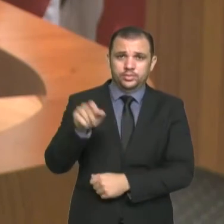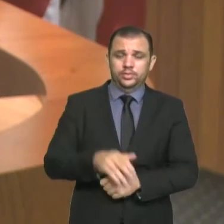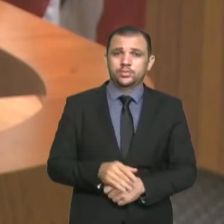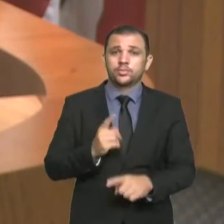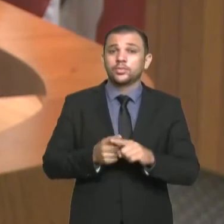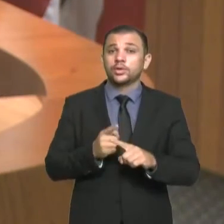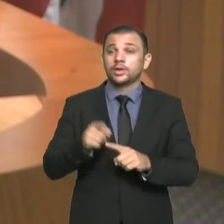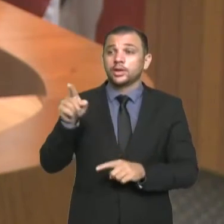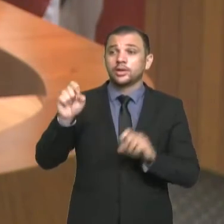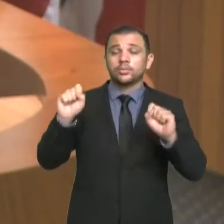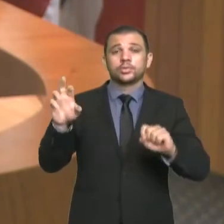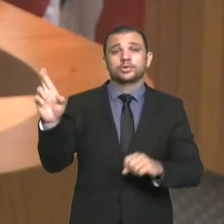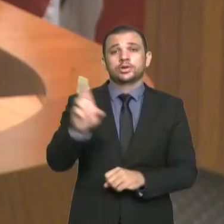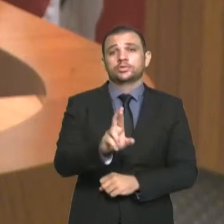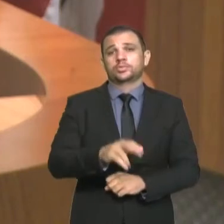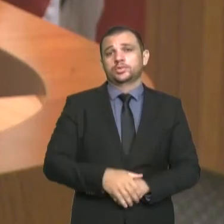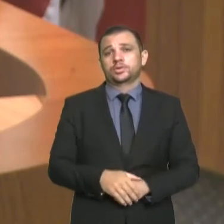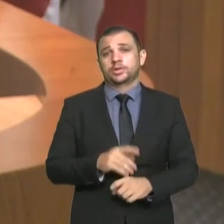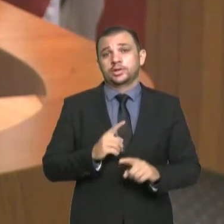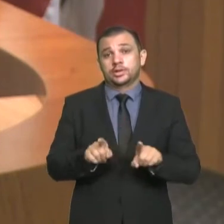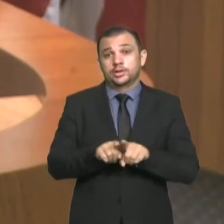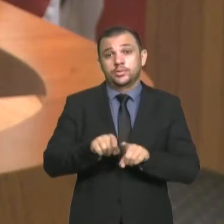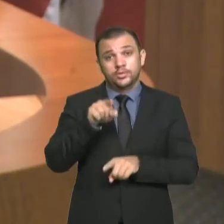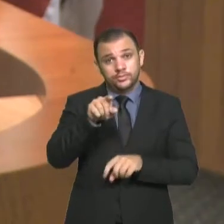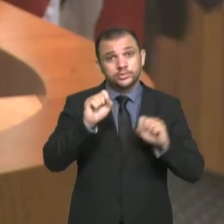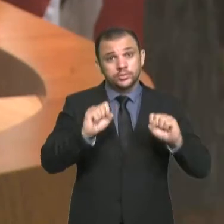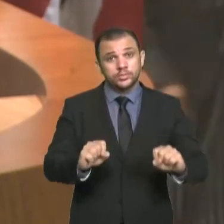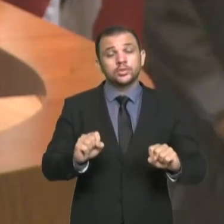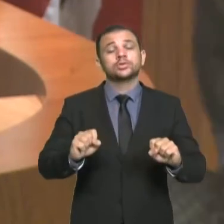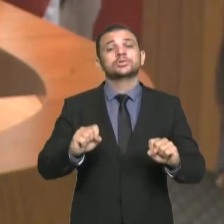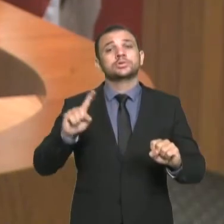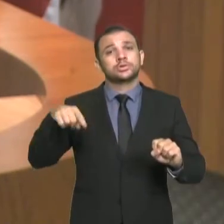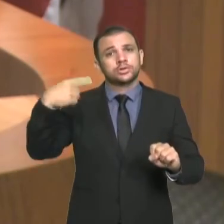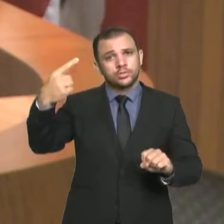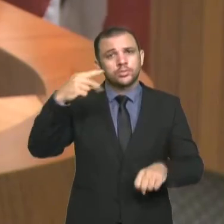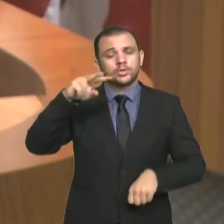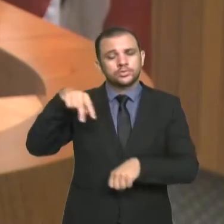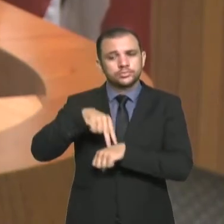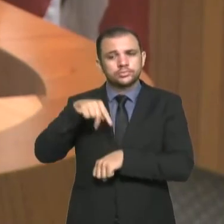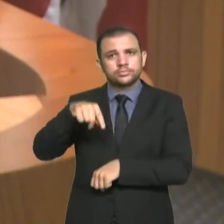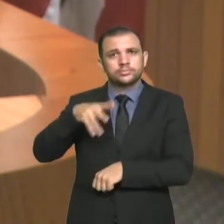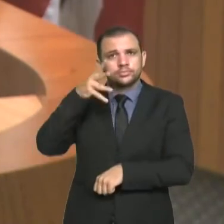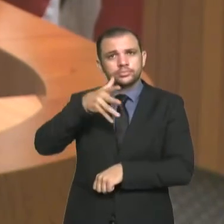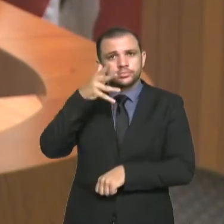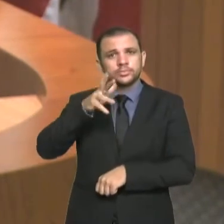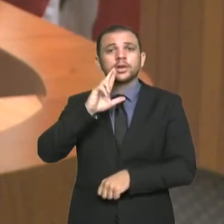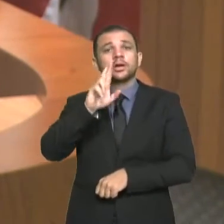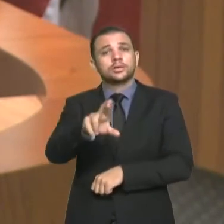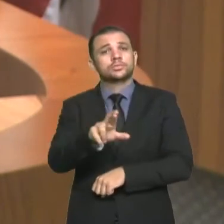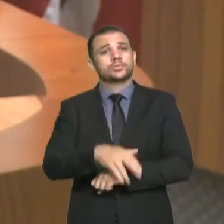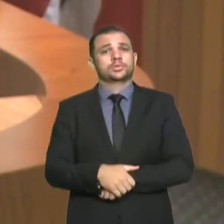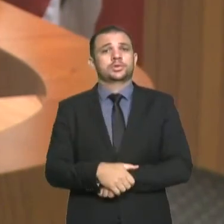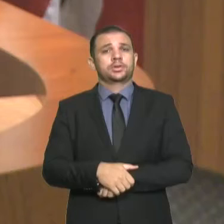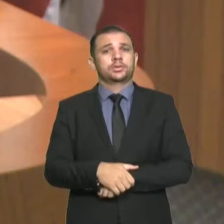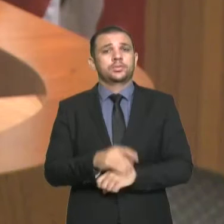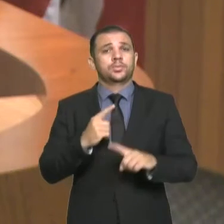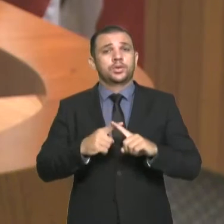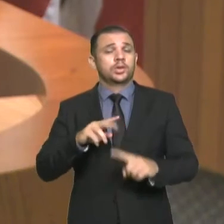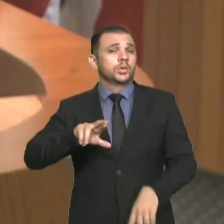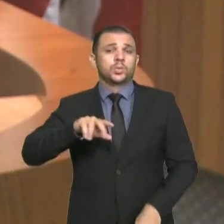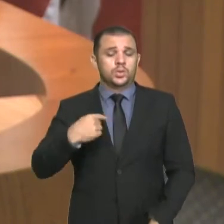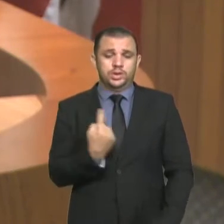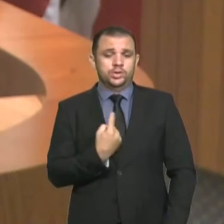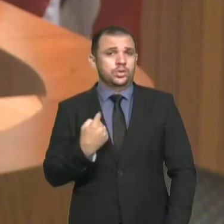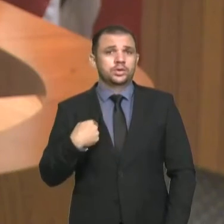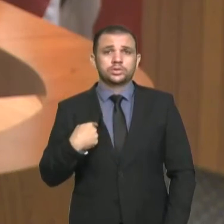nos responda, para que Vossa Excelência possa vir até essa tribuna e dar resposta, que não é só eu, mas